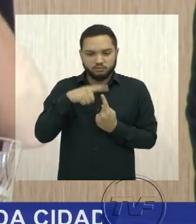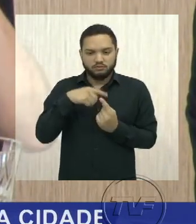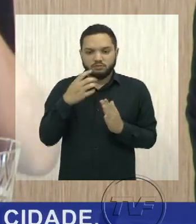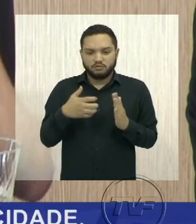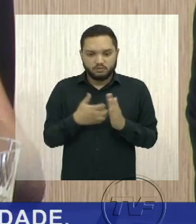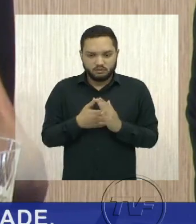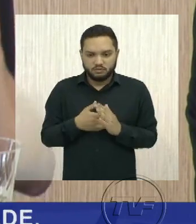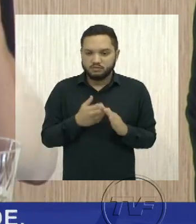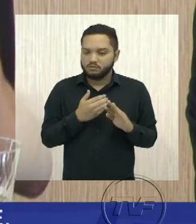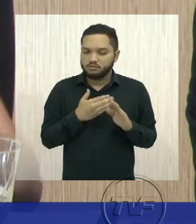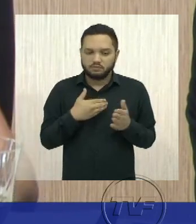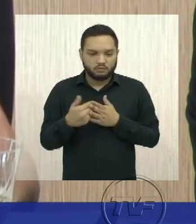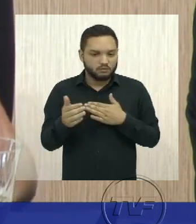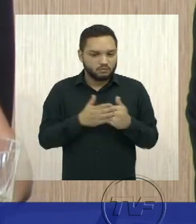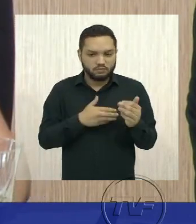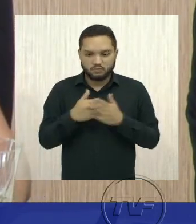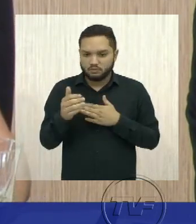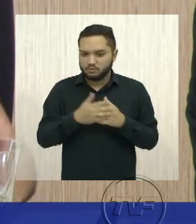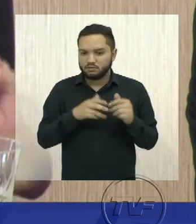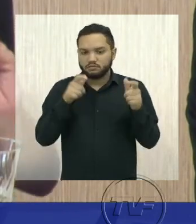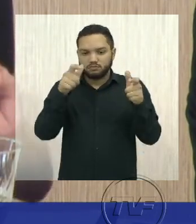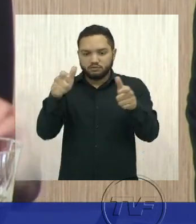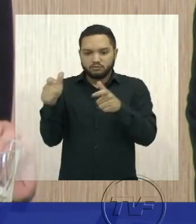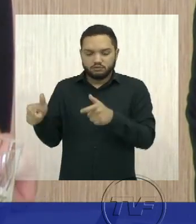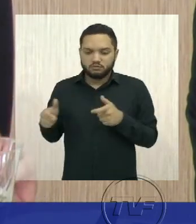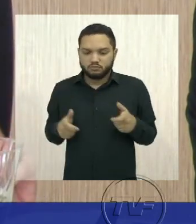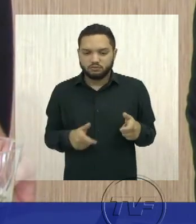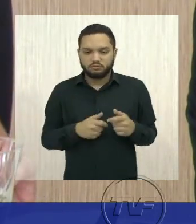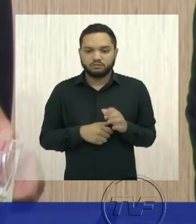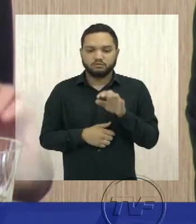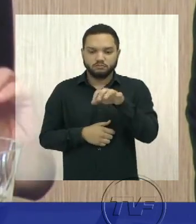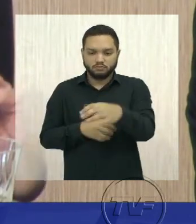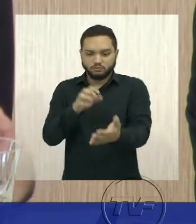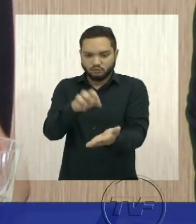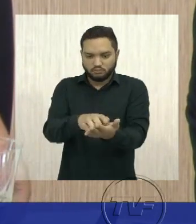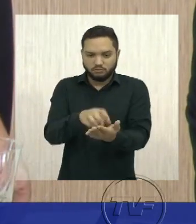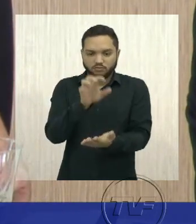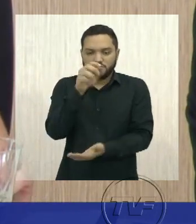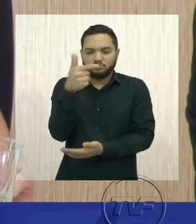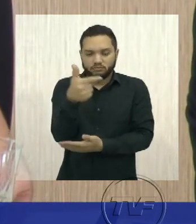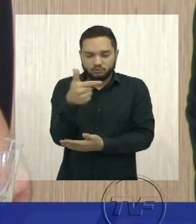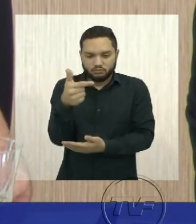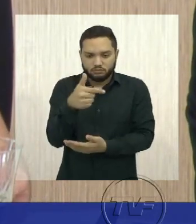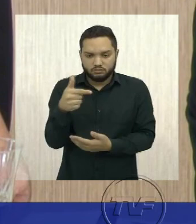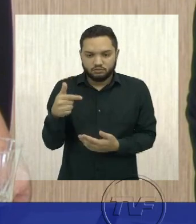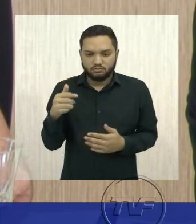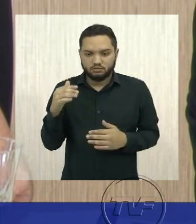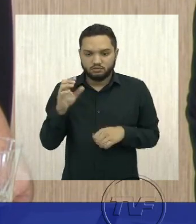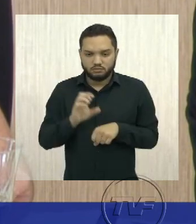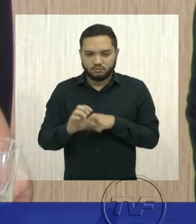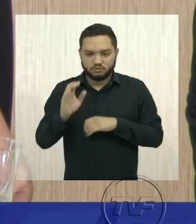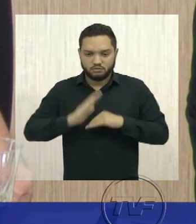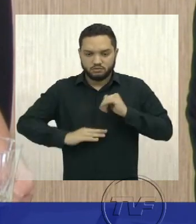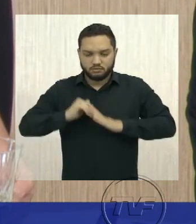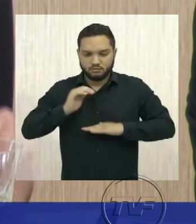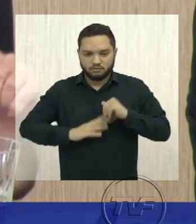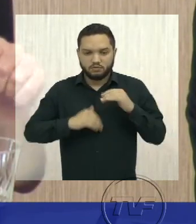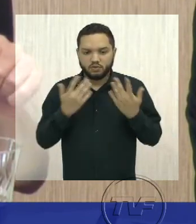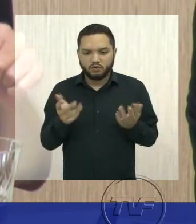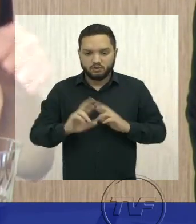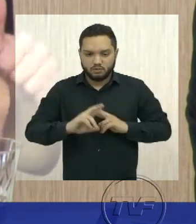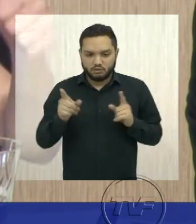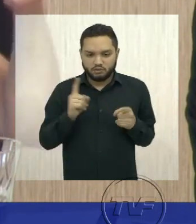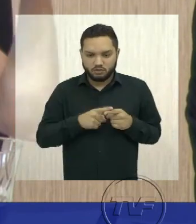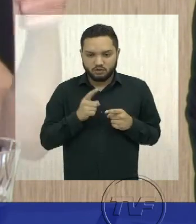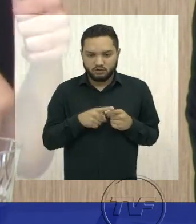vamos onde necessário for. A segunda célula é a célula de capacitação. Qual a diferença? Porque aqui